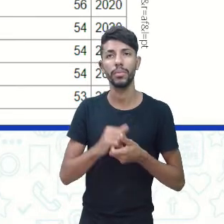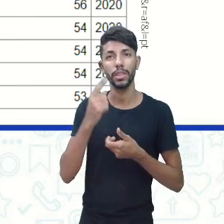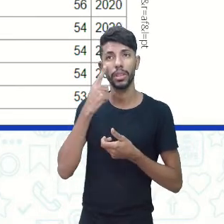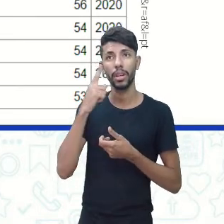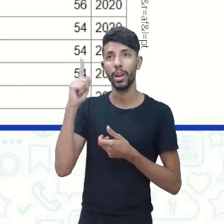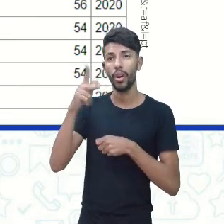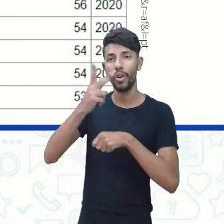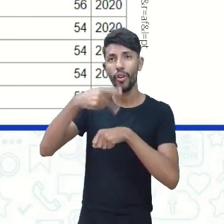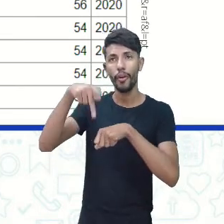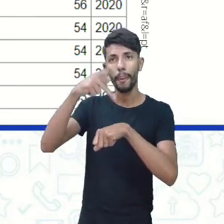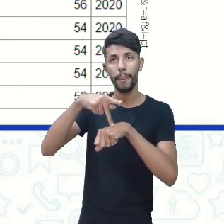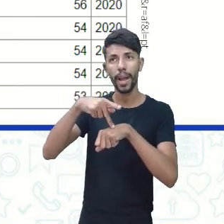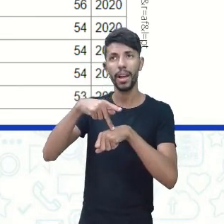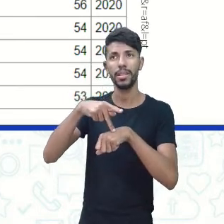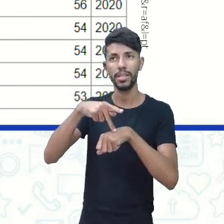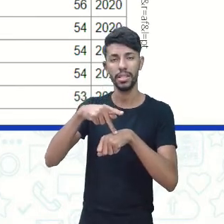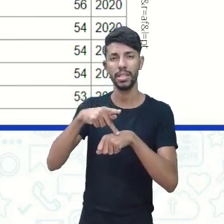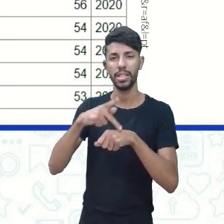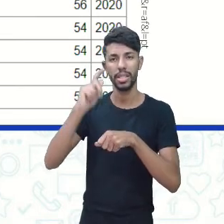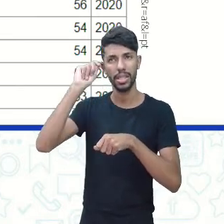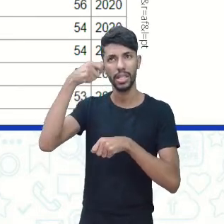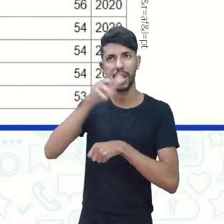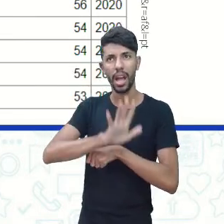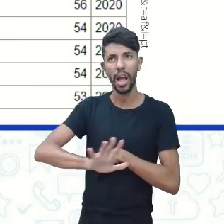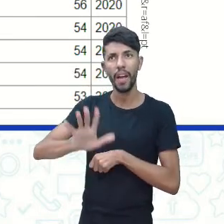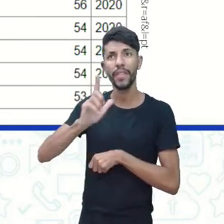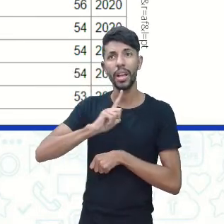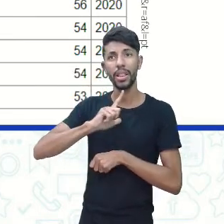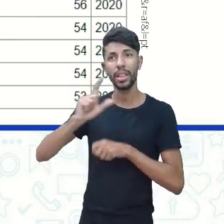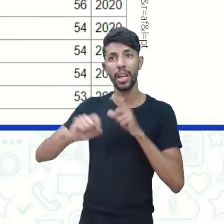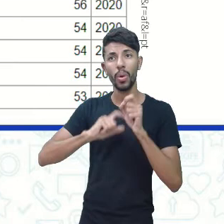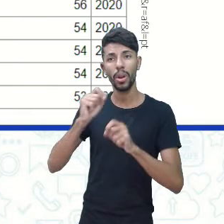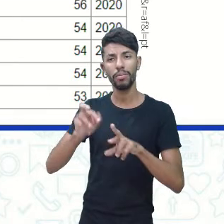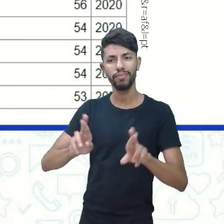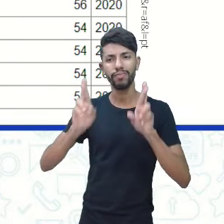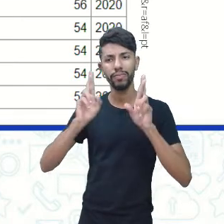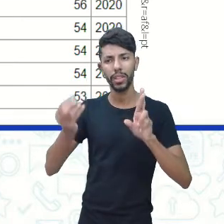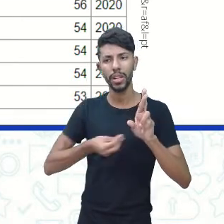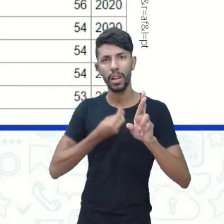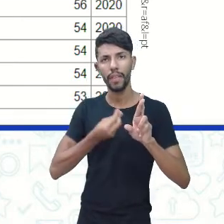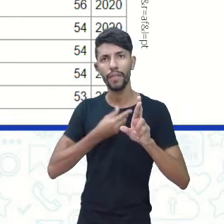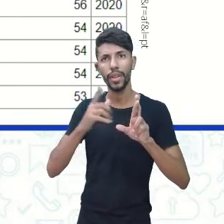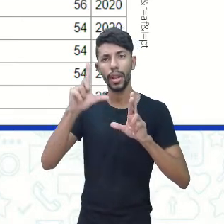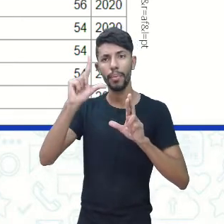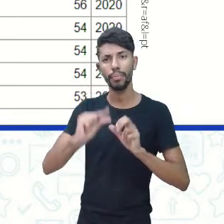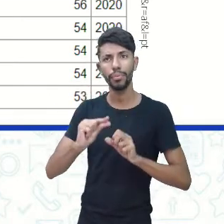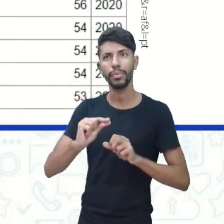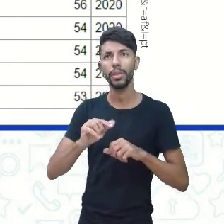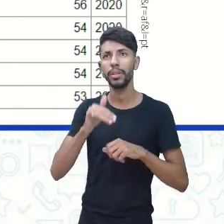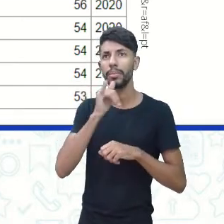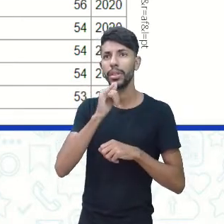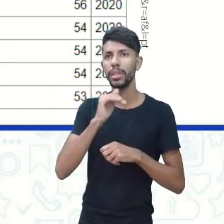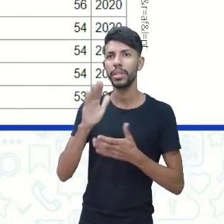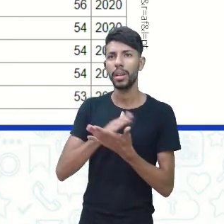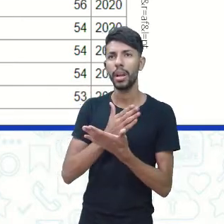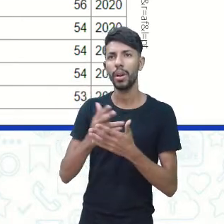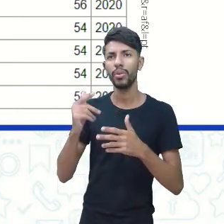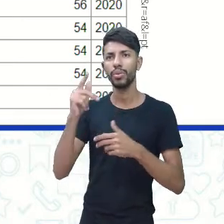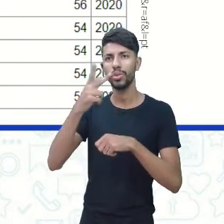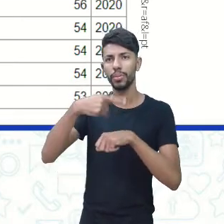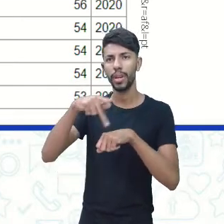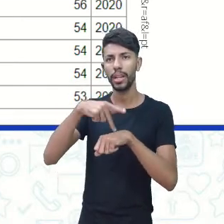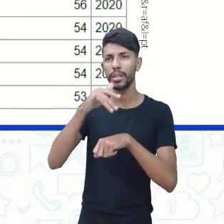países da África, como tem uma expectativa de vida baixa. Tem países aí, ó, como Lesoto,